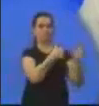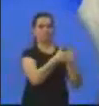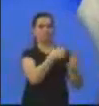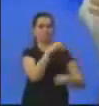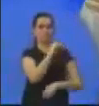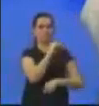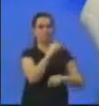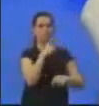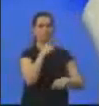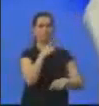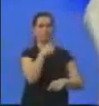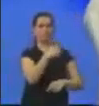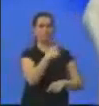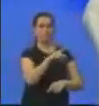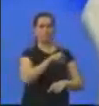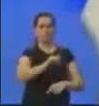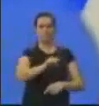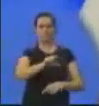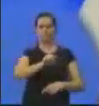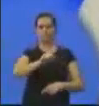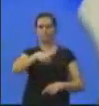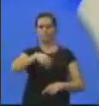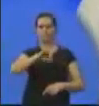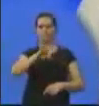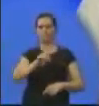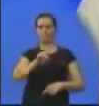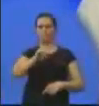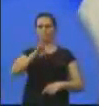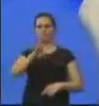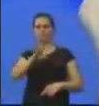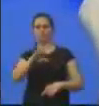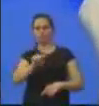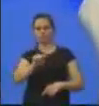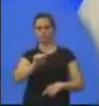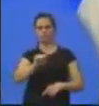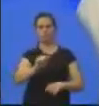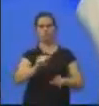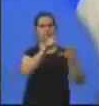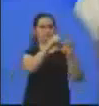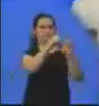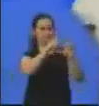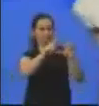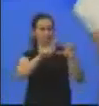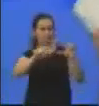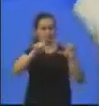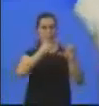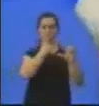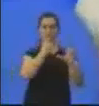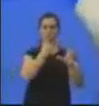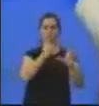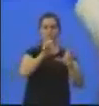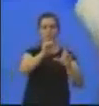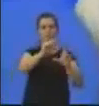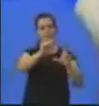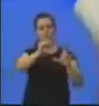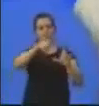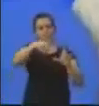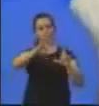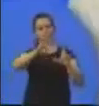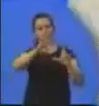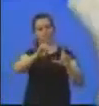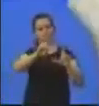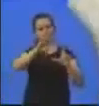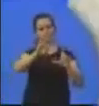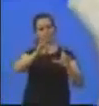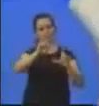zero. A tal da assíntota. Eu tenho uma reta ali que a gente chama de assíntota. Então, o gráfico se aproxima dele, mas